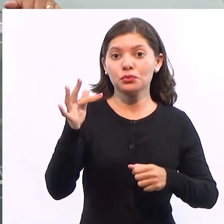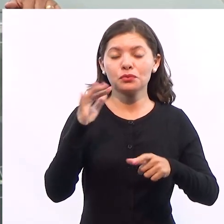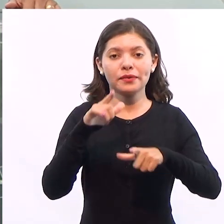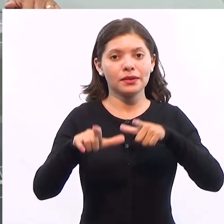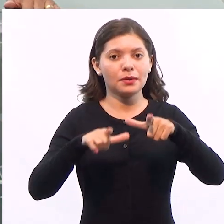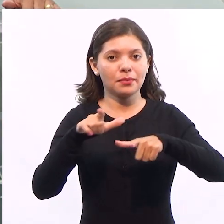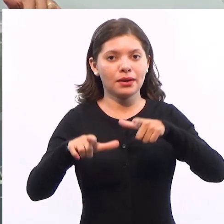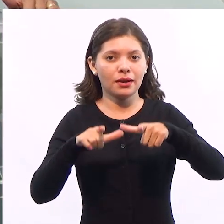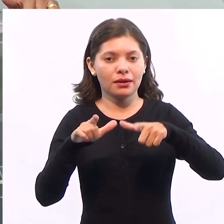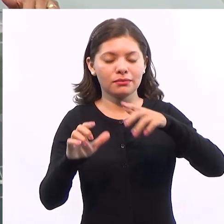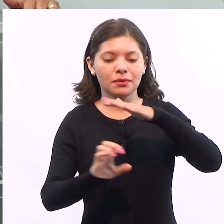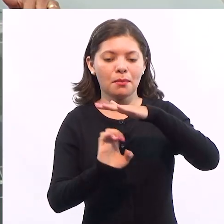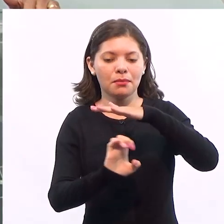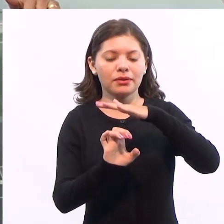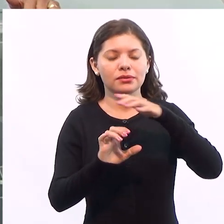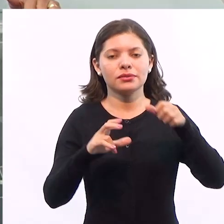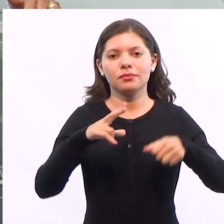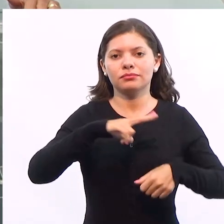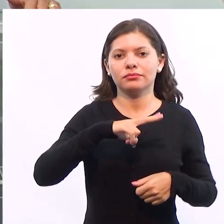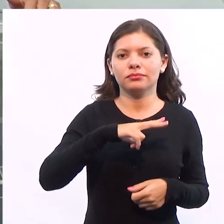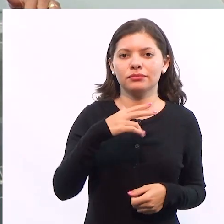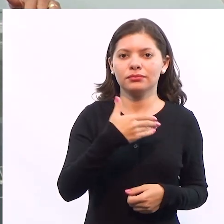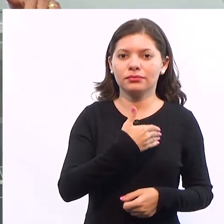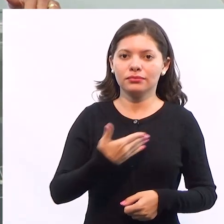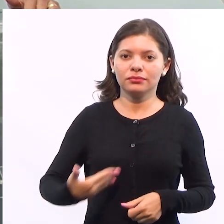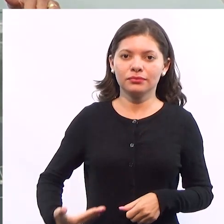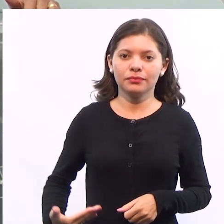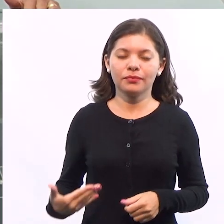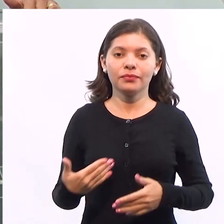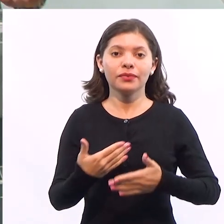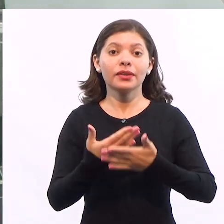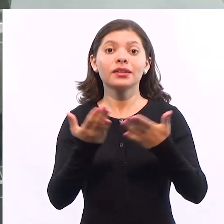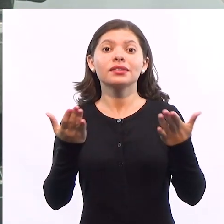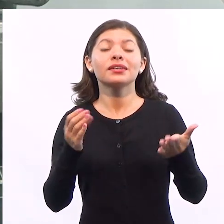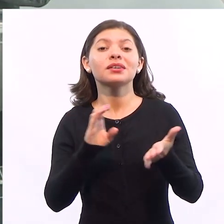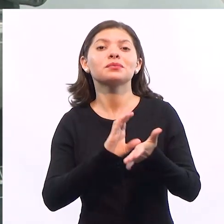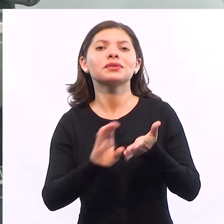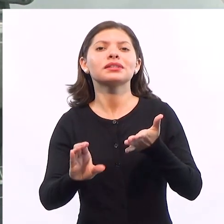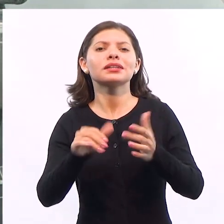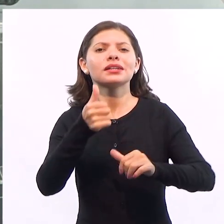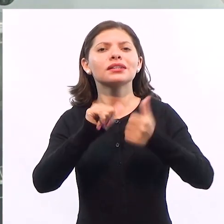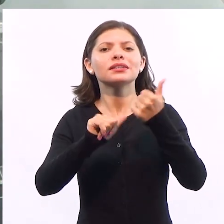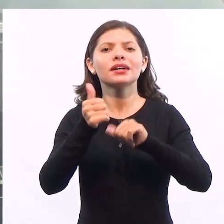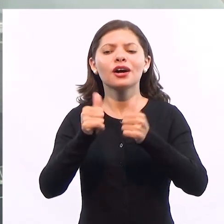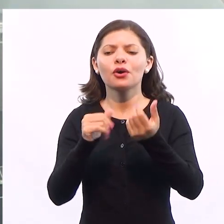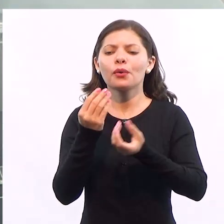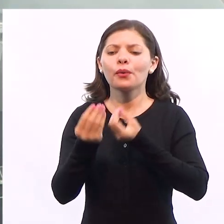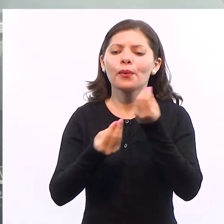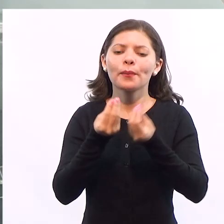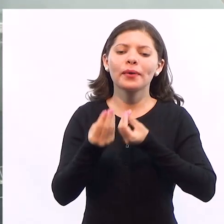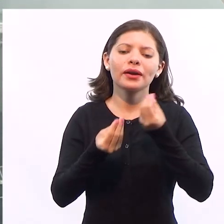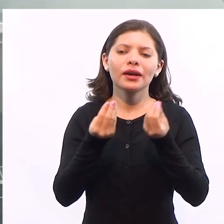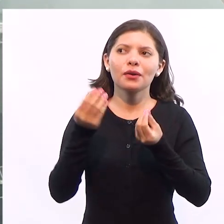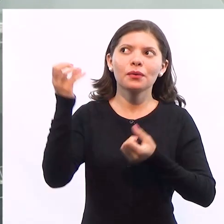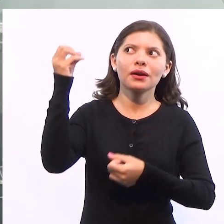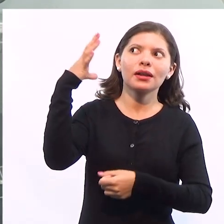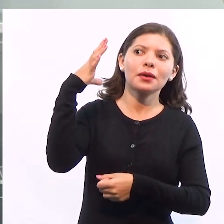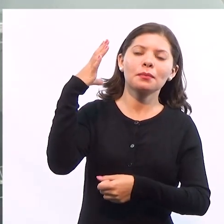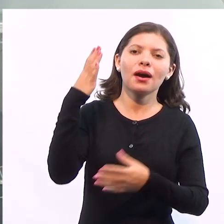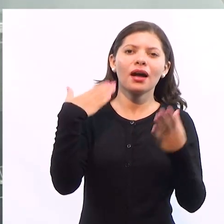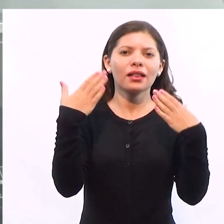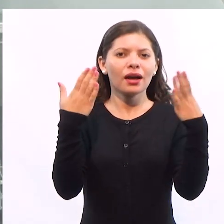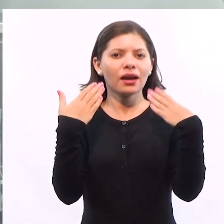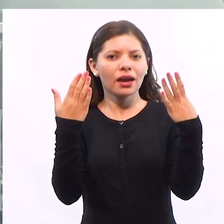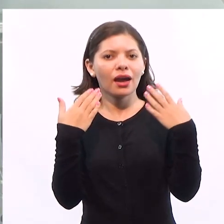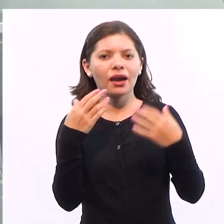vai trabalhar em alguma organização, seja ela pública ou privada. E aí você vai começar a analisar o seguinte, como é que é o clima lá dentro? Não é